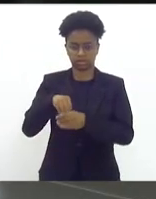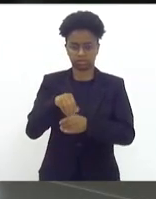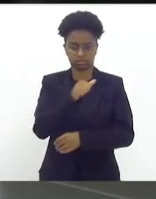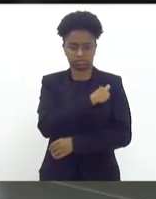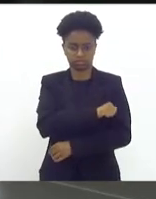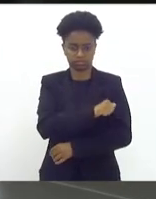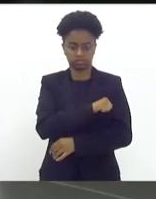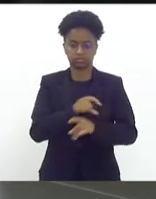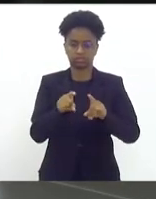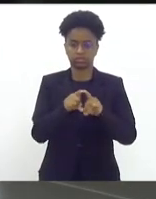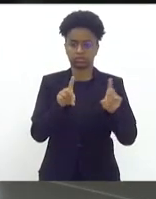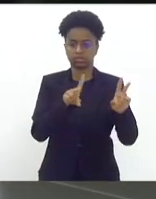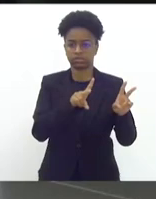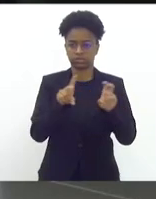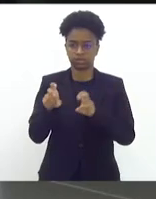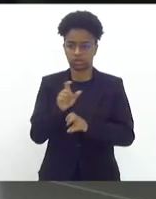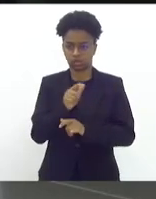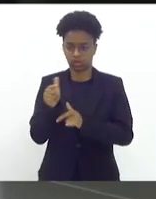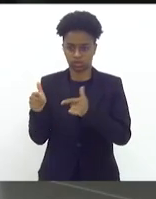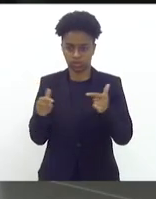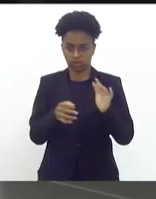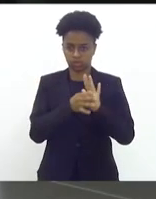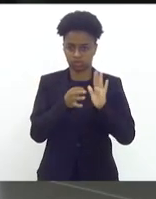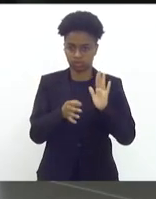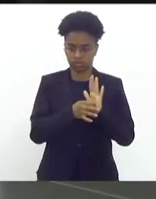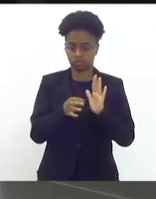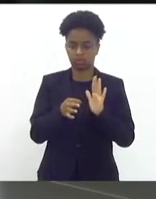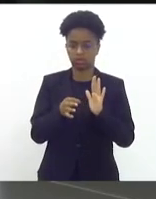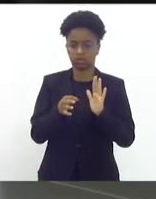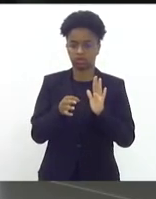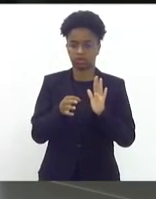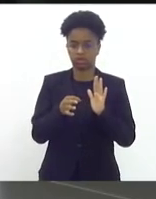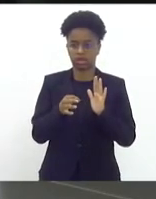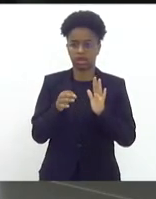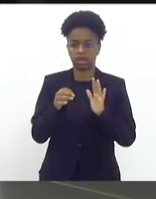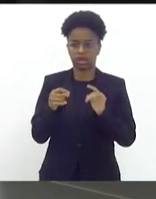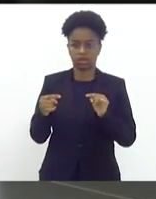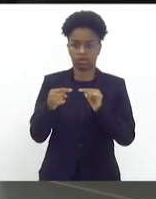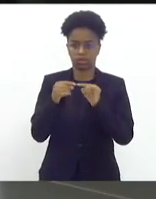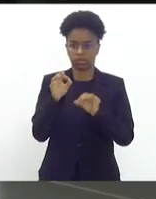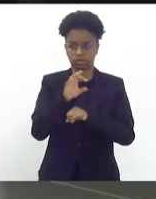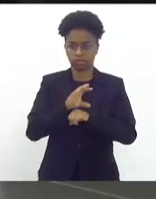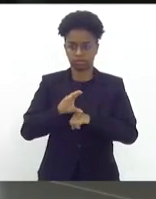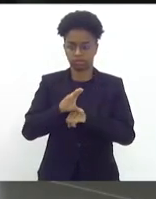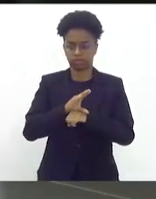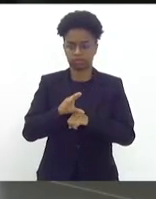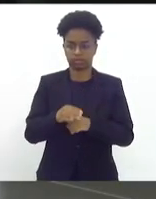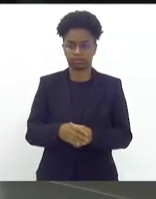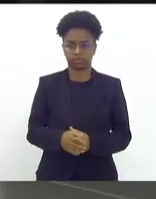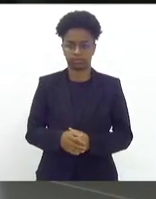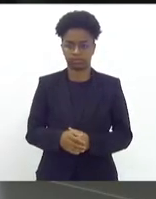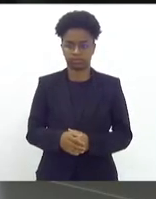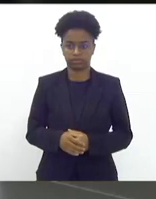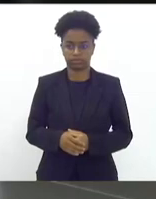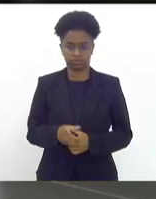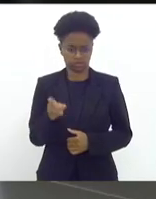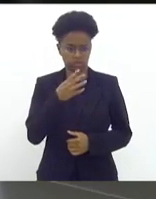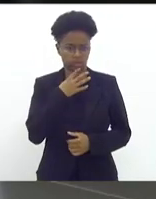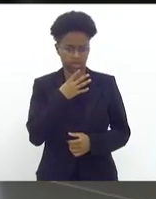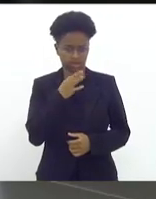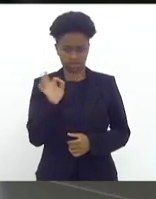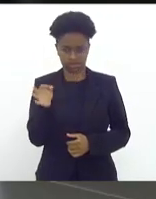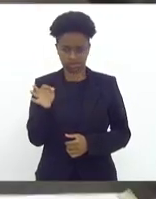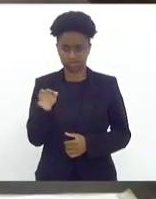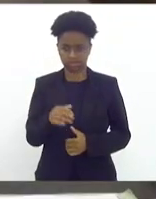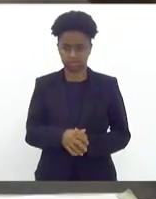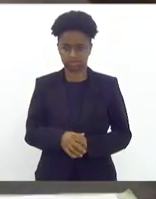Janeiro e da outras providências. O parecer do deputado Filipinho Raves é pela constitucionalidade. Senhor presidente. Isso aí Vossa Excelência conhece, né, deputado? Presidente. É